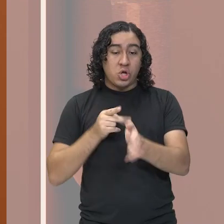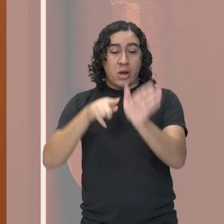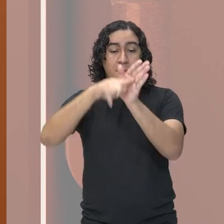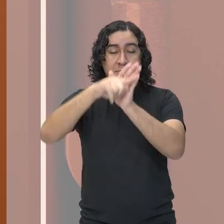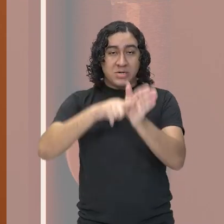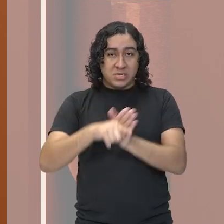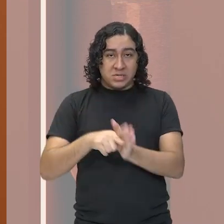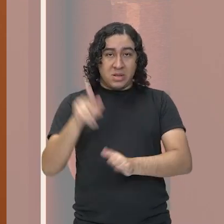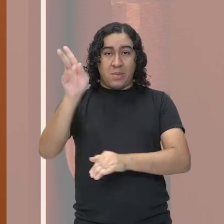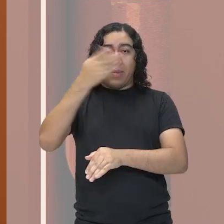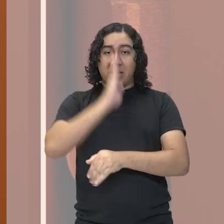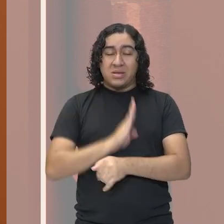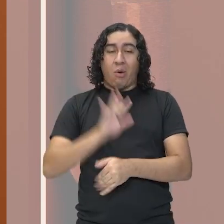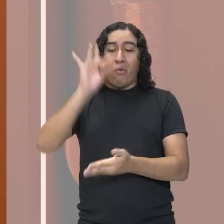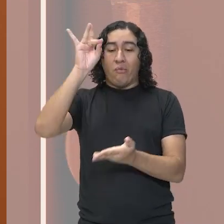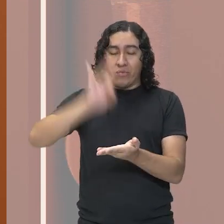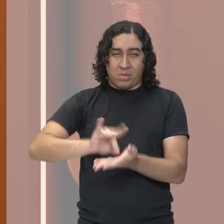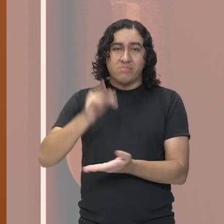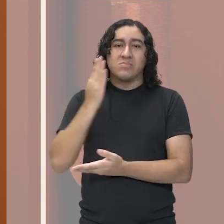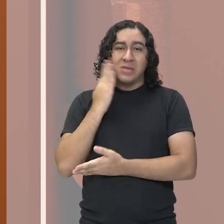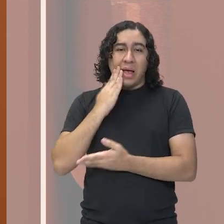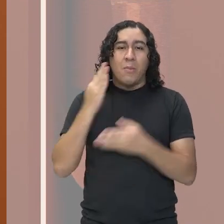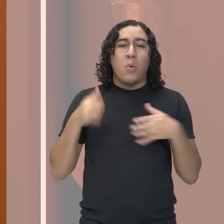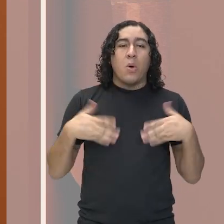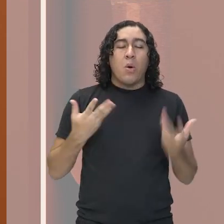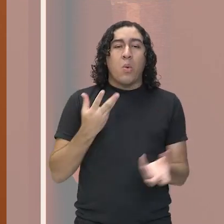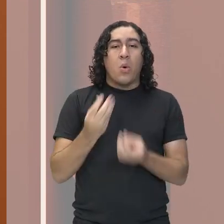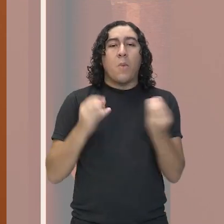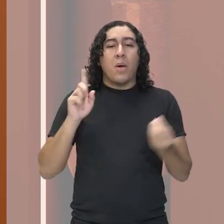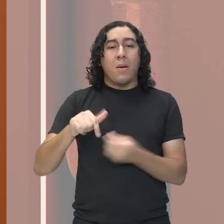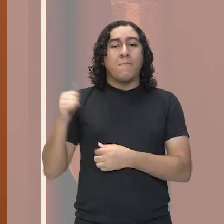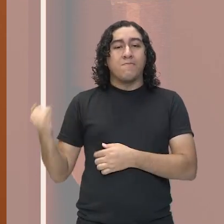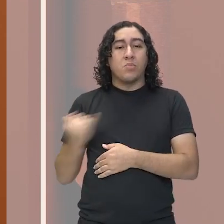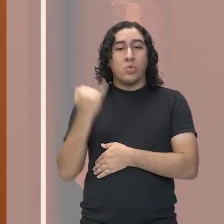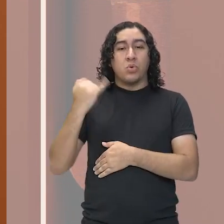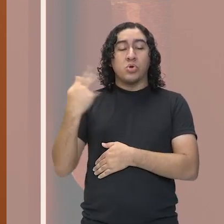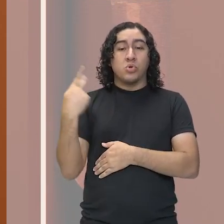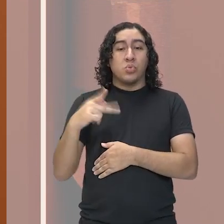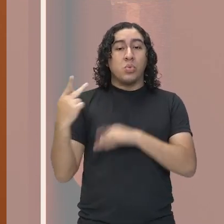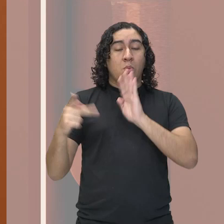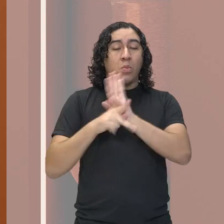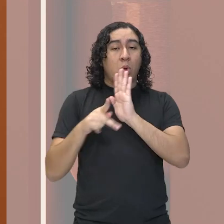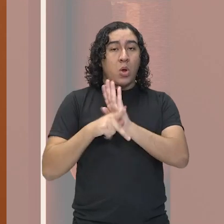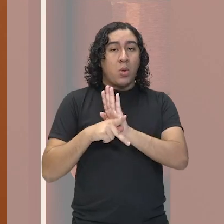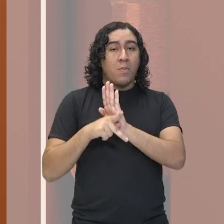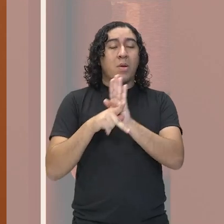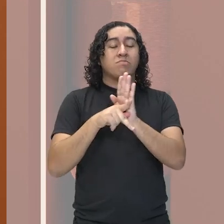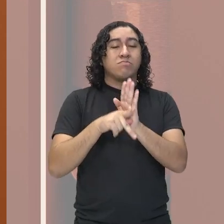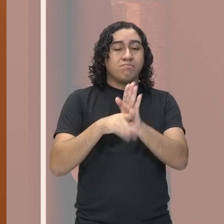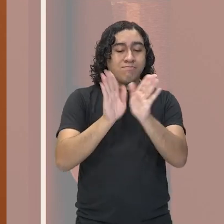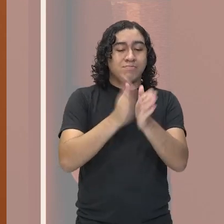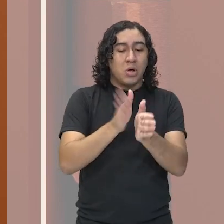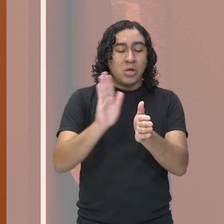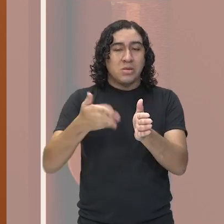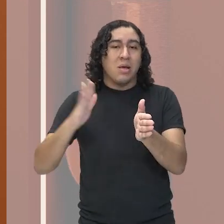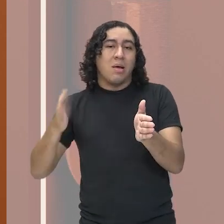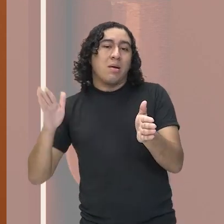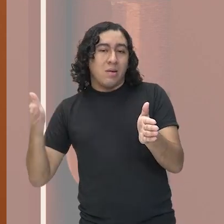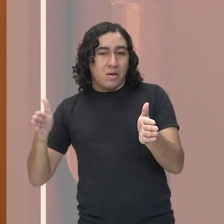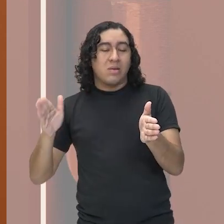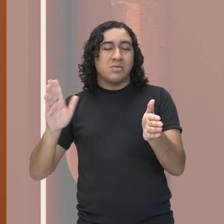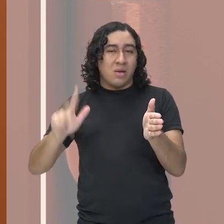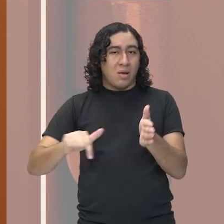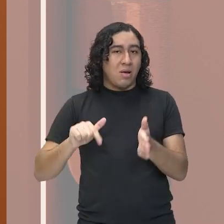está reconhecendo o seu papel, né, o papel e a importância dele dentro do processo aí, né,